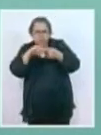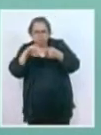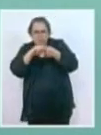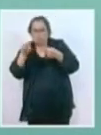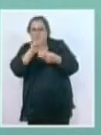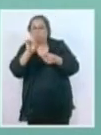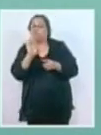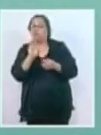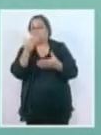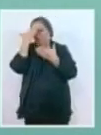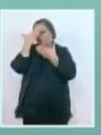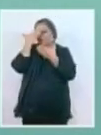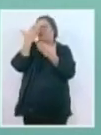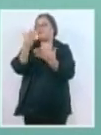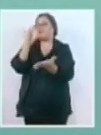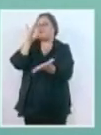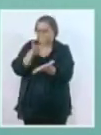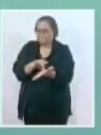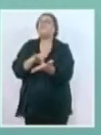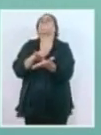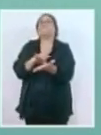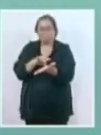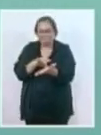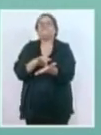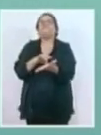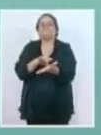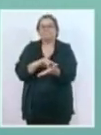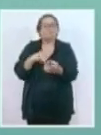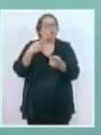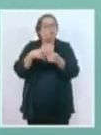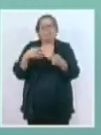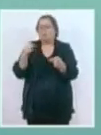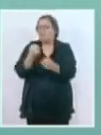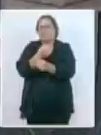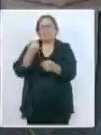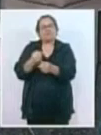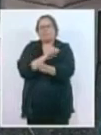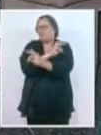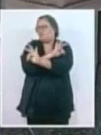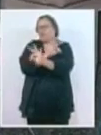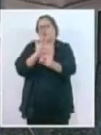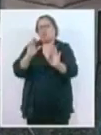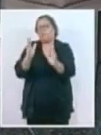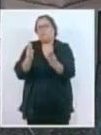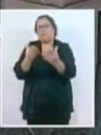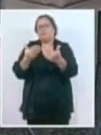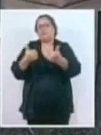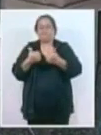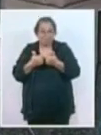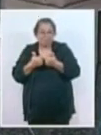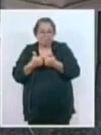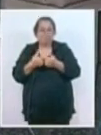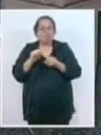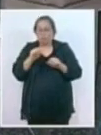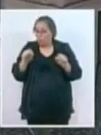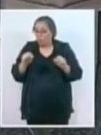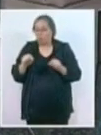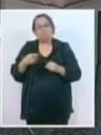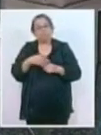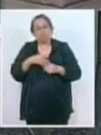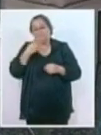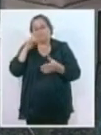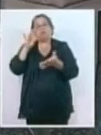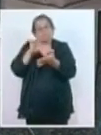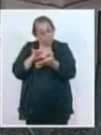para agradecer. Mesmo, né, vereador? Da... Exato. Porque foi uma obra, de fato, feita... Maravilhosa. Com... Uhum. Emilisa, a César o que é de